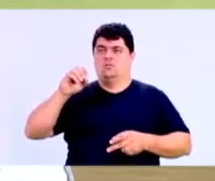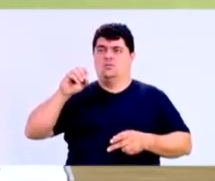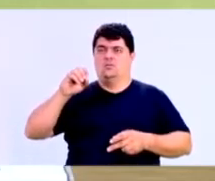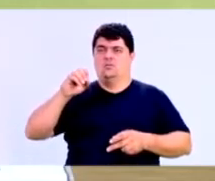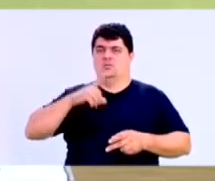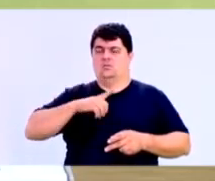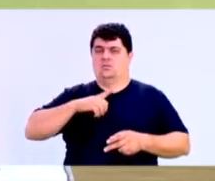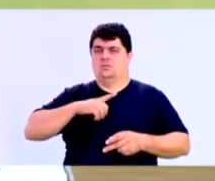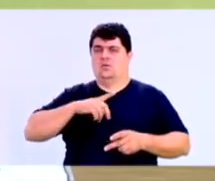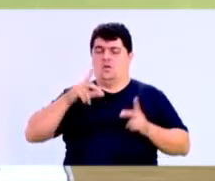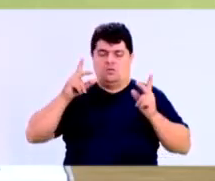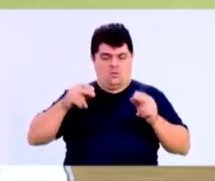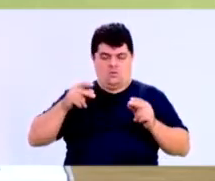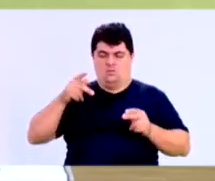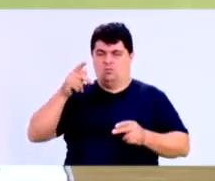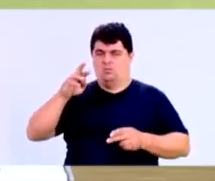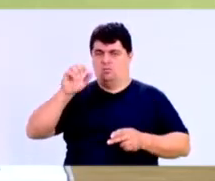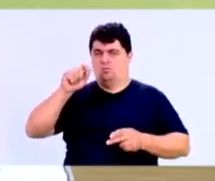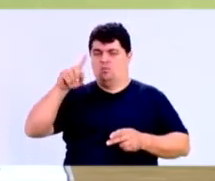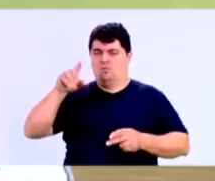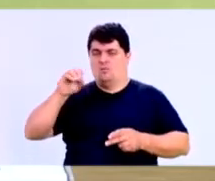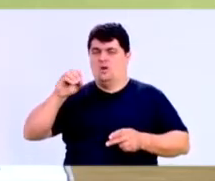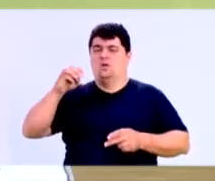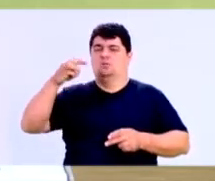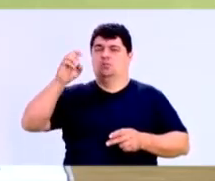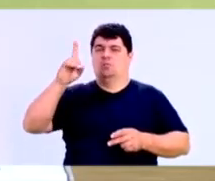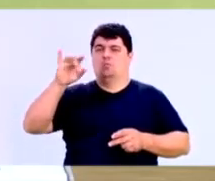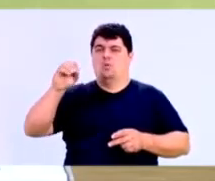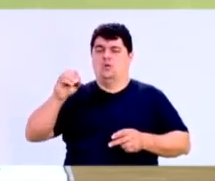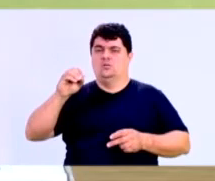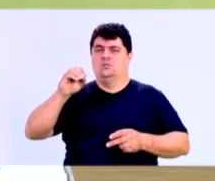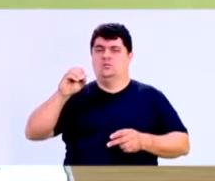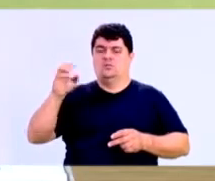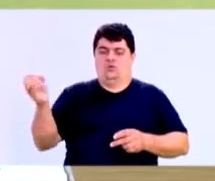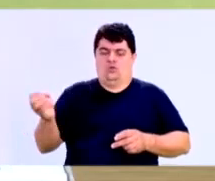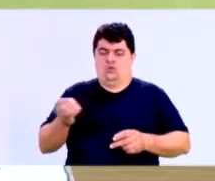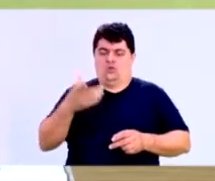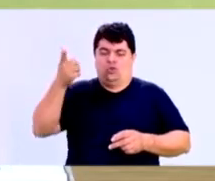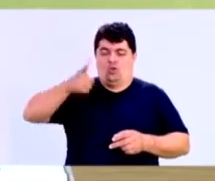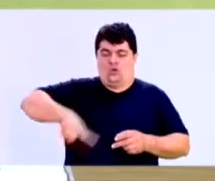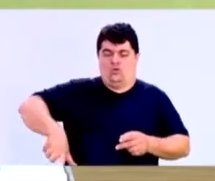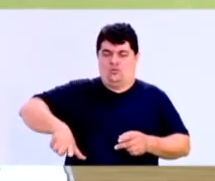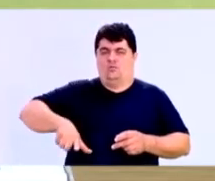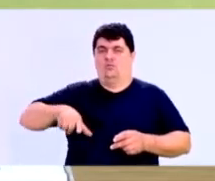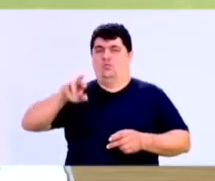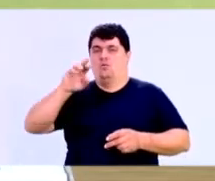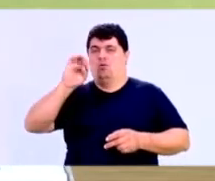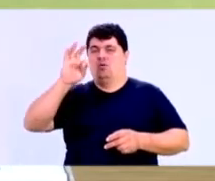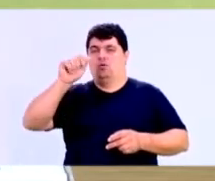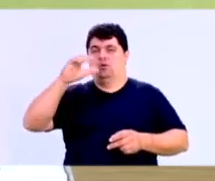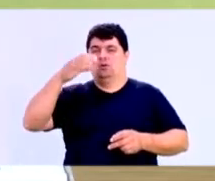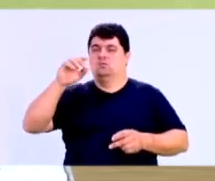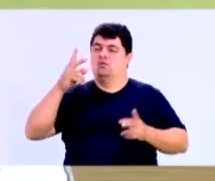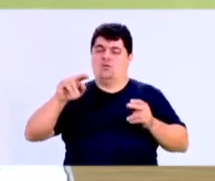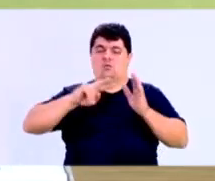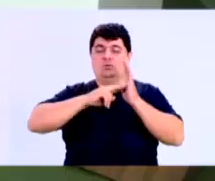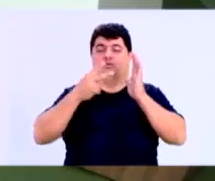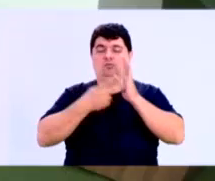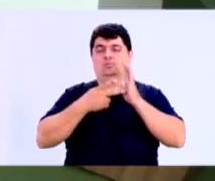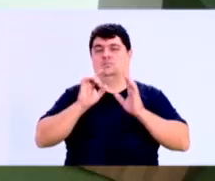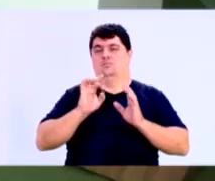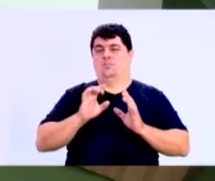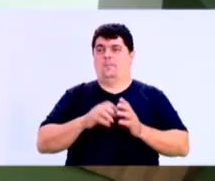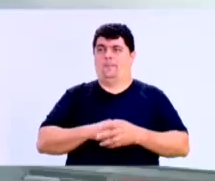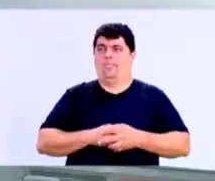de estoques. É a mesma coisa. São palavras rotação e renovação, na verdade, são sinônimos. Estamos tratando da mesma coisa.